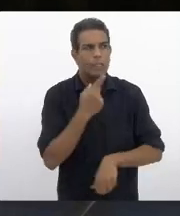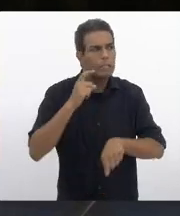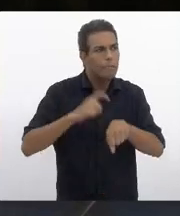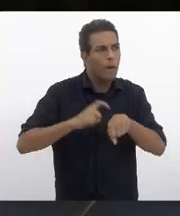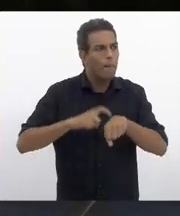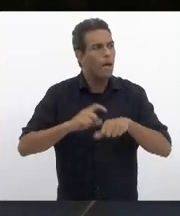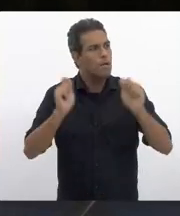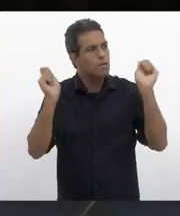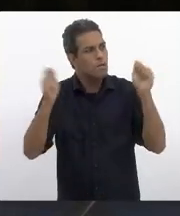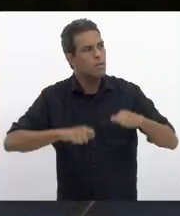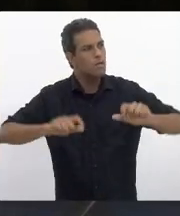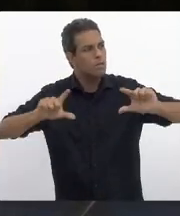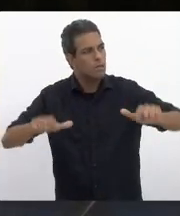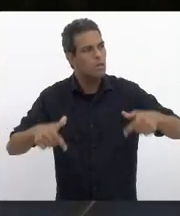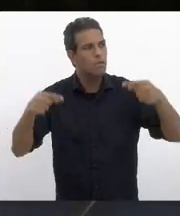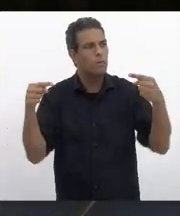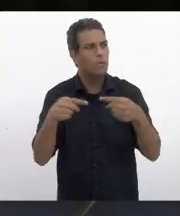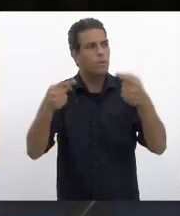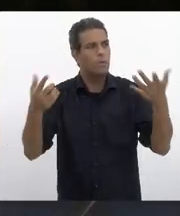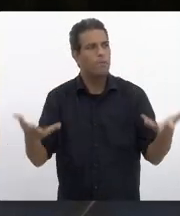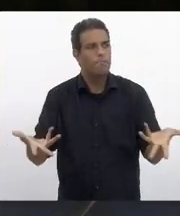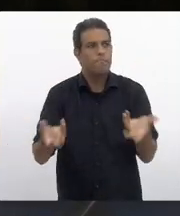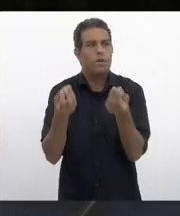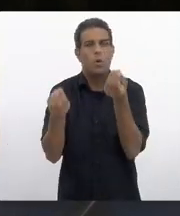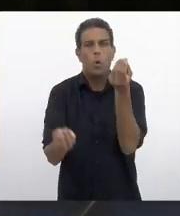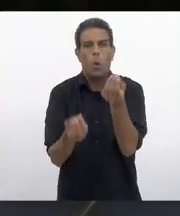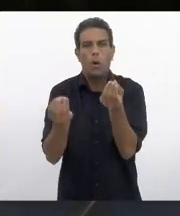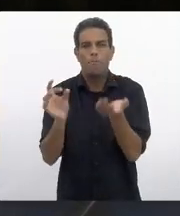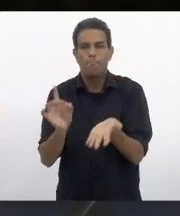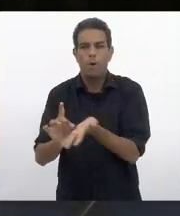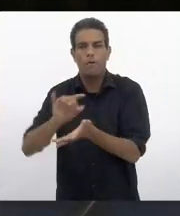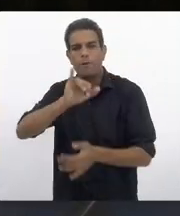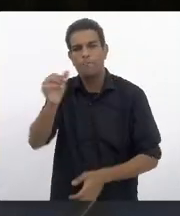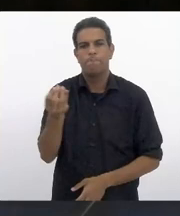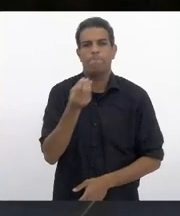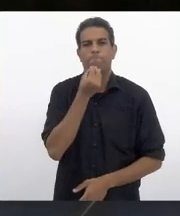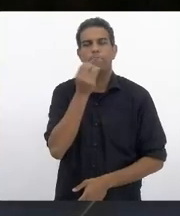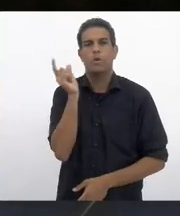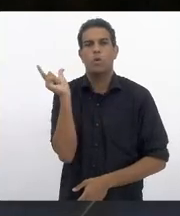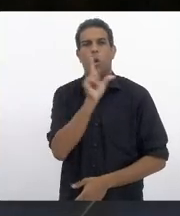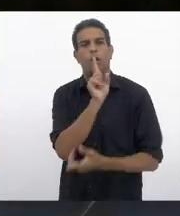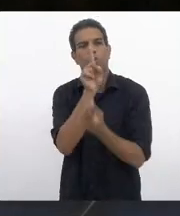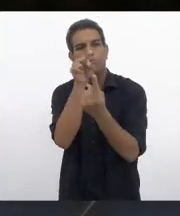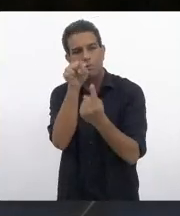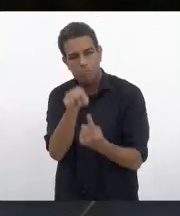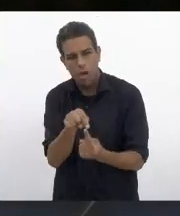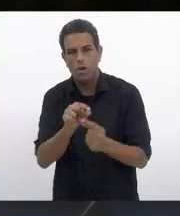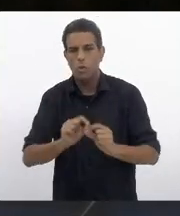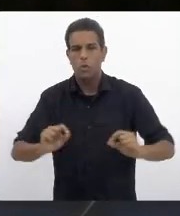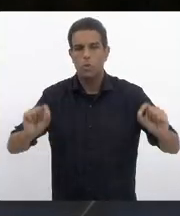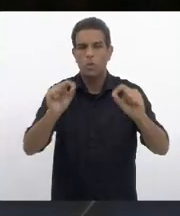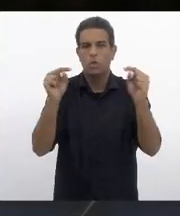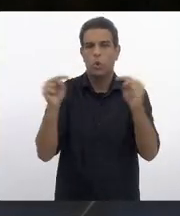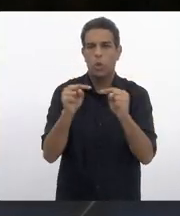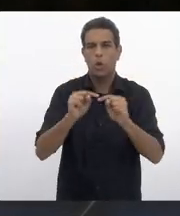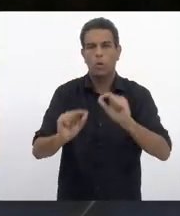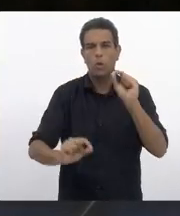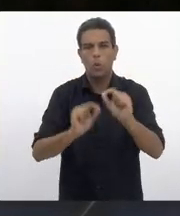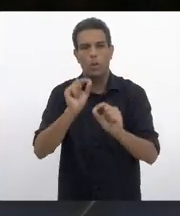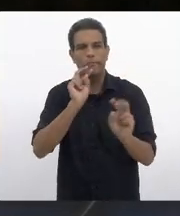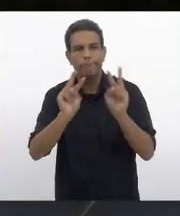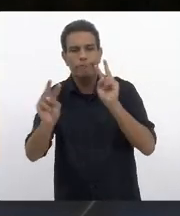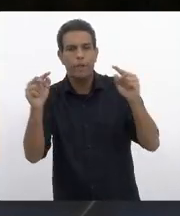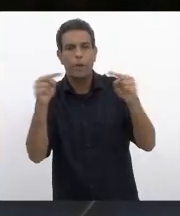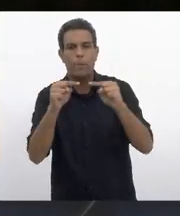de todos é realmente trazer o melhor para as instituições, e eu acho que a gente vai chegar num denominador comum. O que tem que ser visto